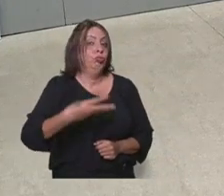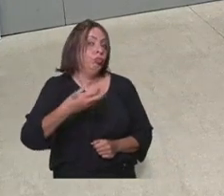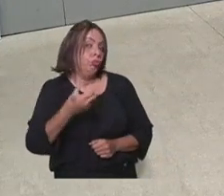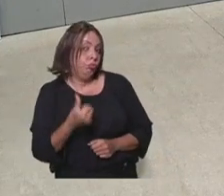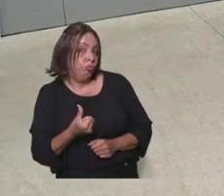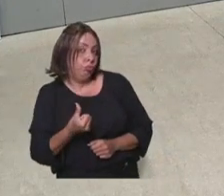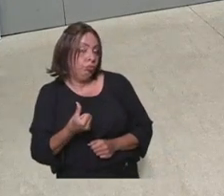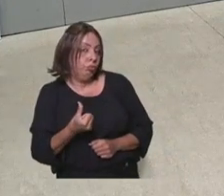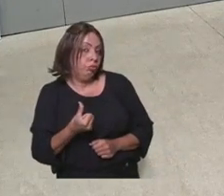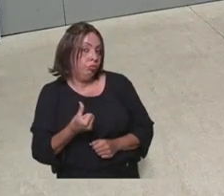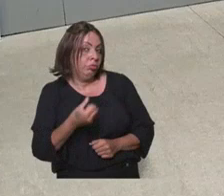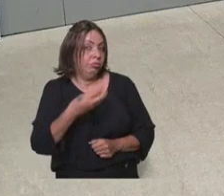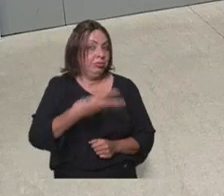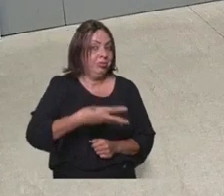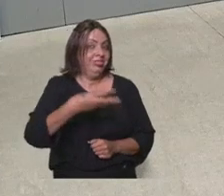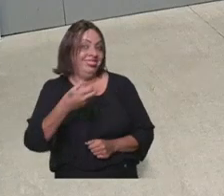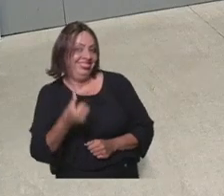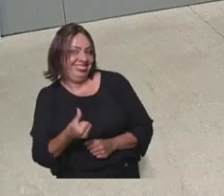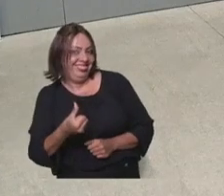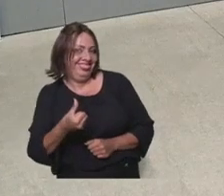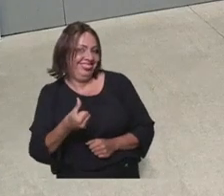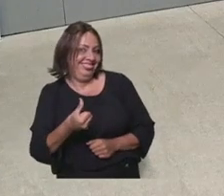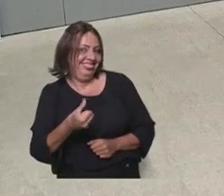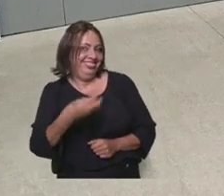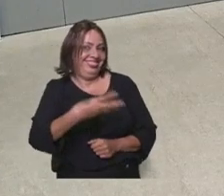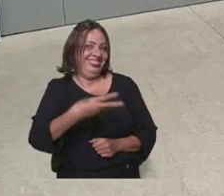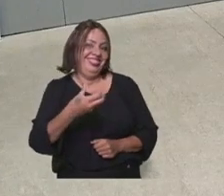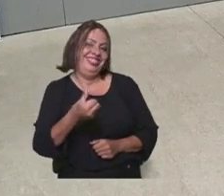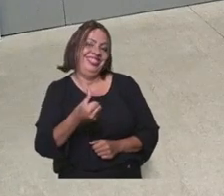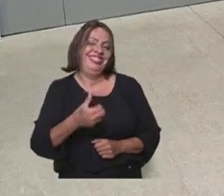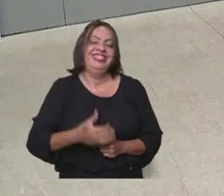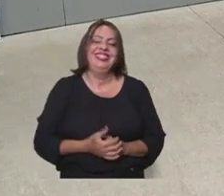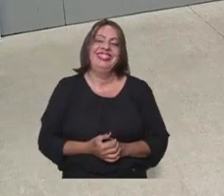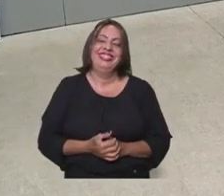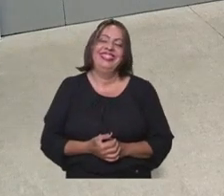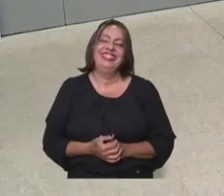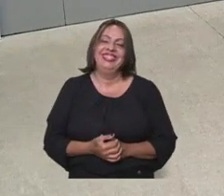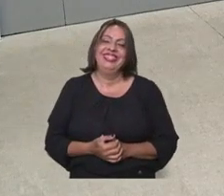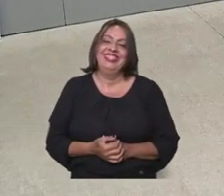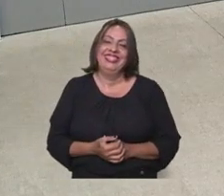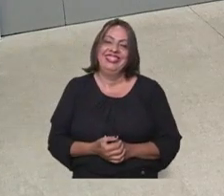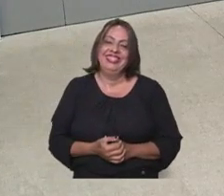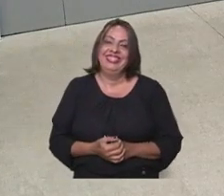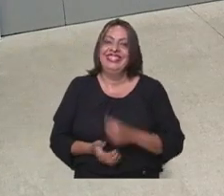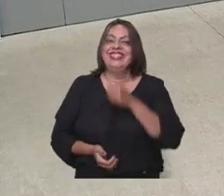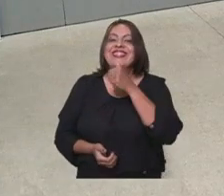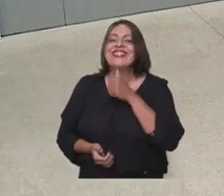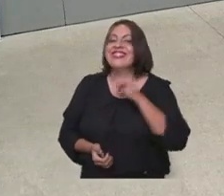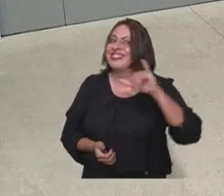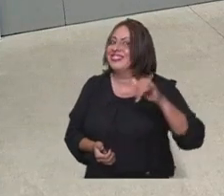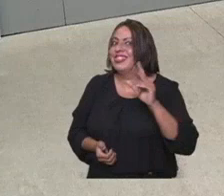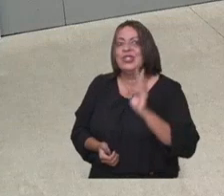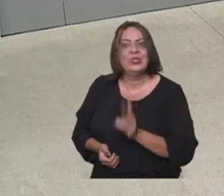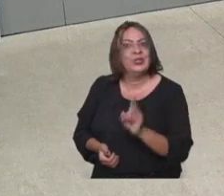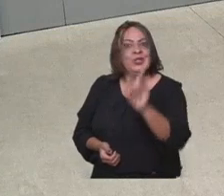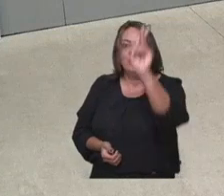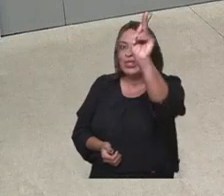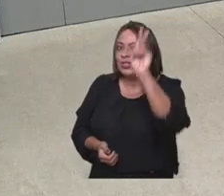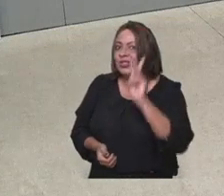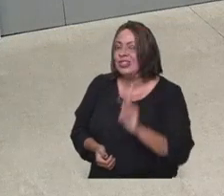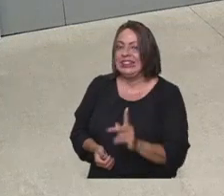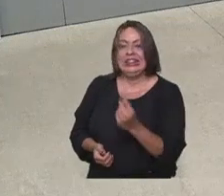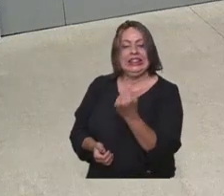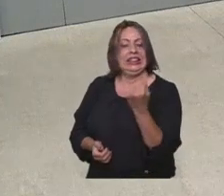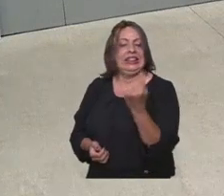será? Vou anunciar, número 36, 36, 36. Continua sozinho